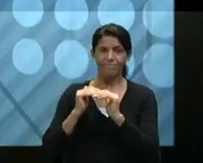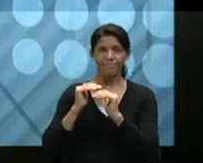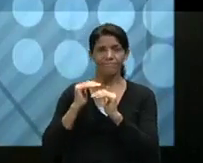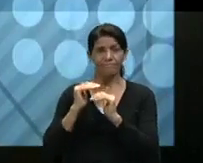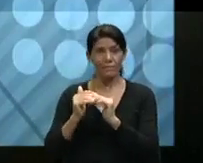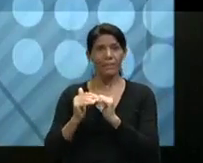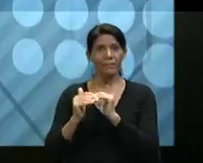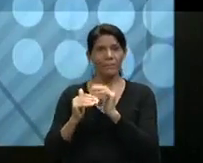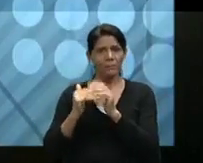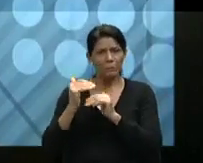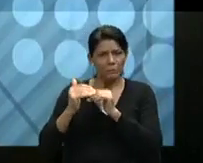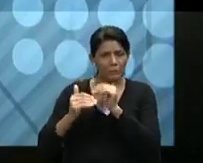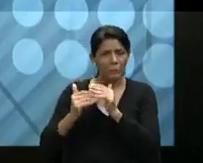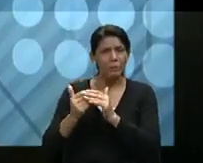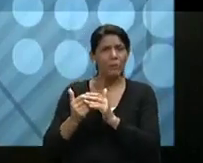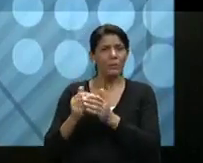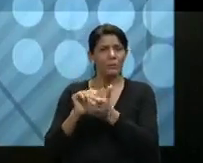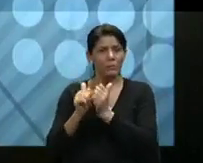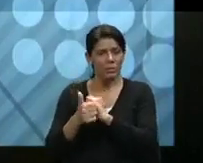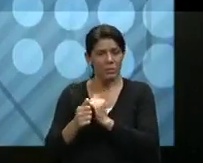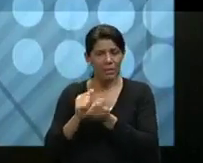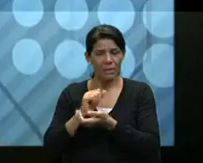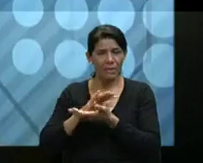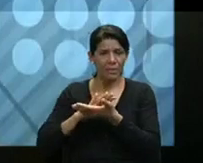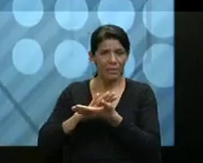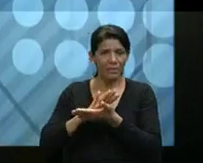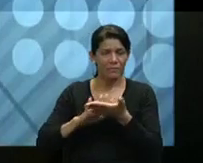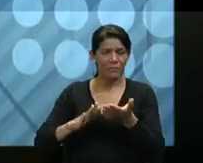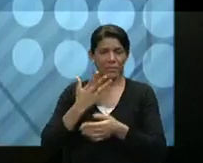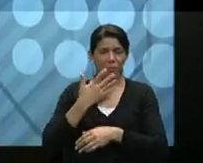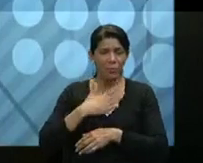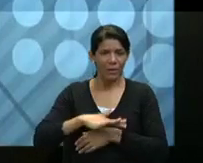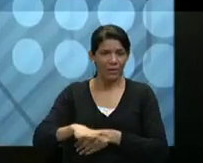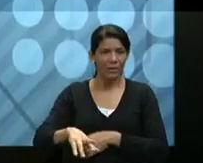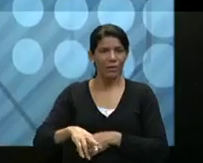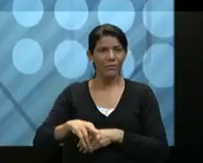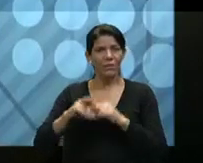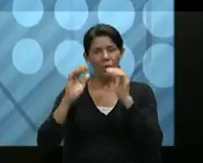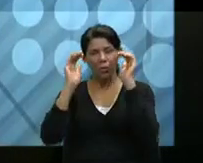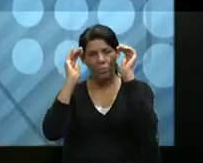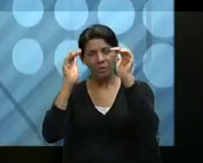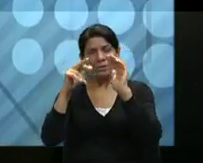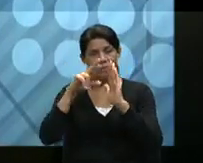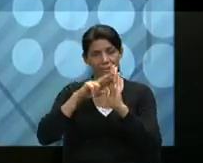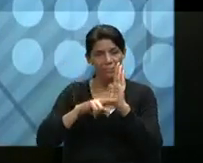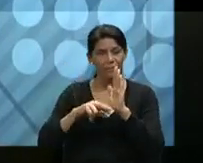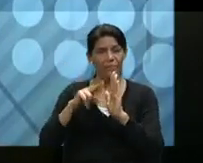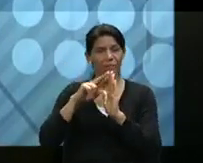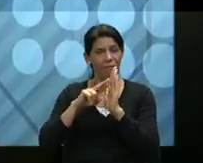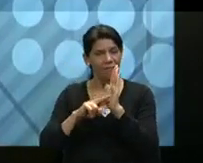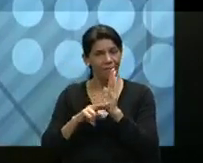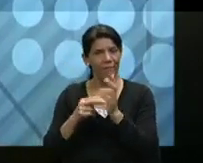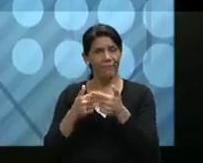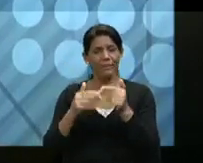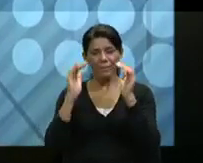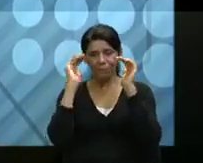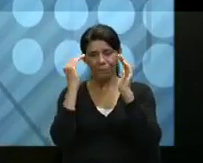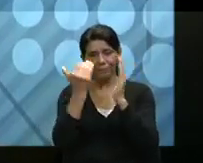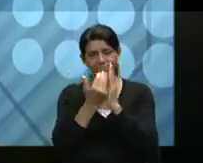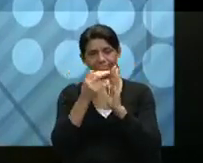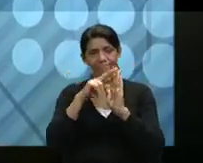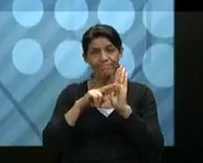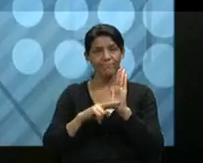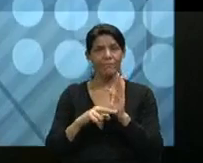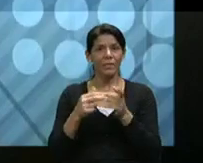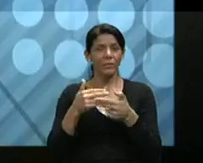como jogos e atividades com crianças através de respeito às regras, trabalhar com medidas